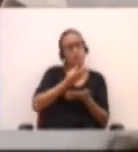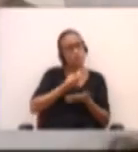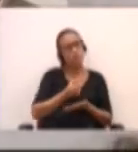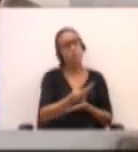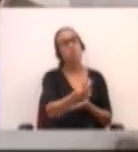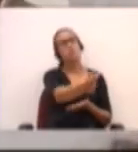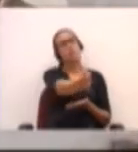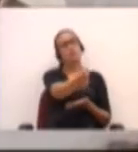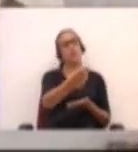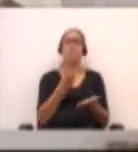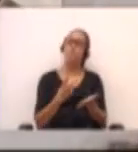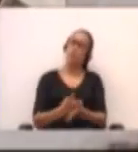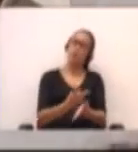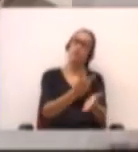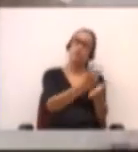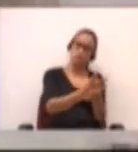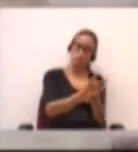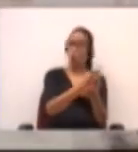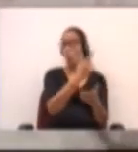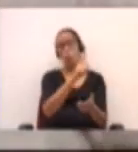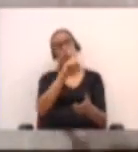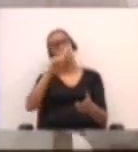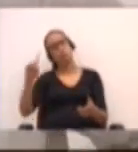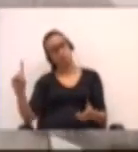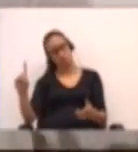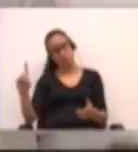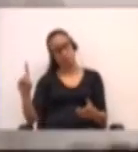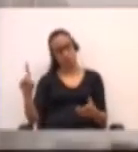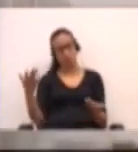prefeitura com relação aos prontos atendimentos.